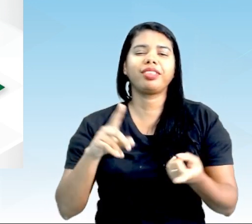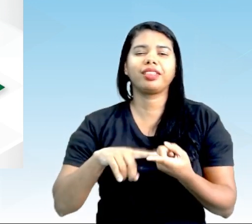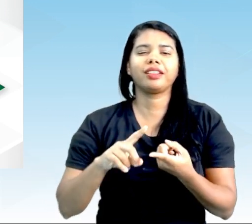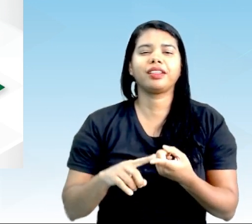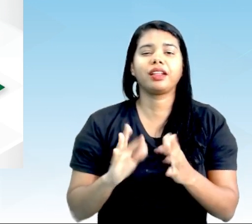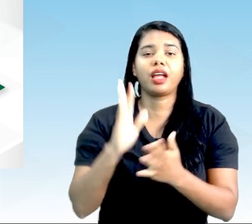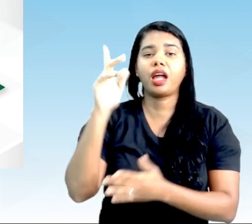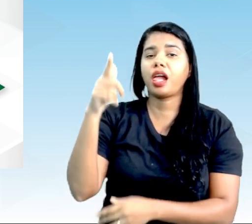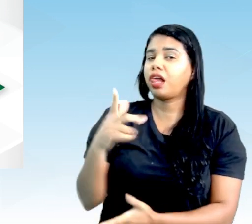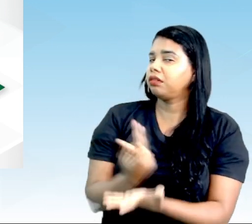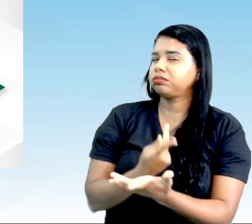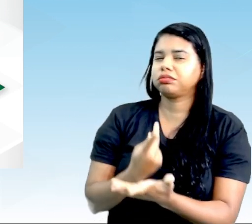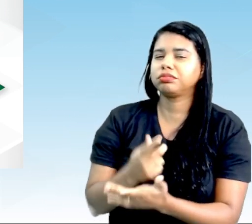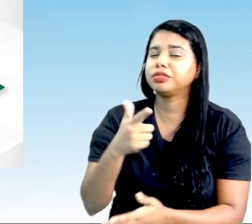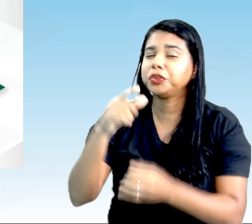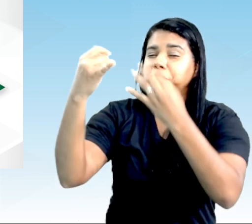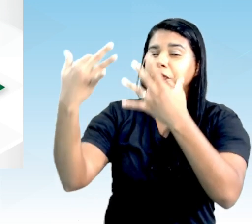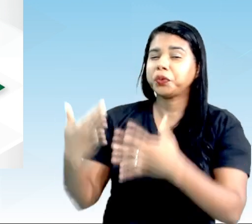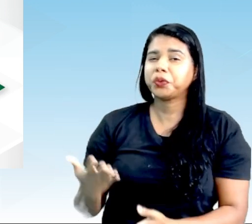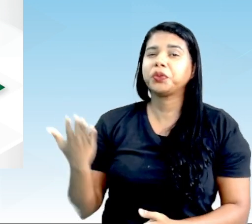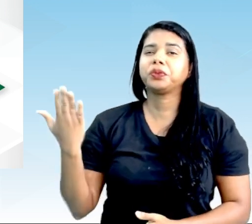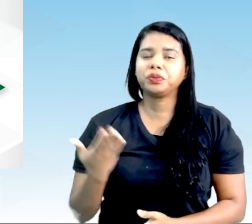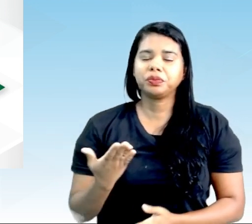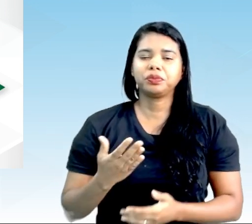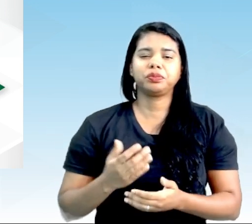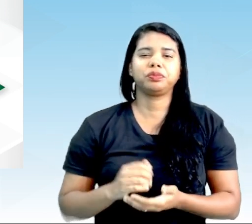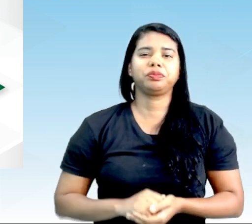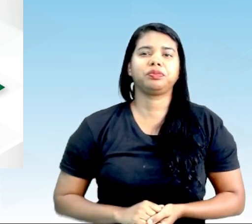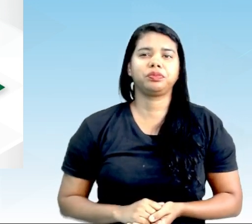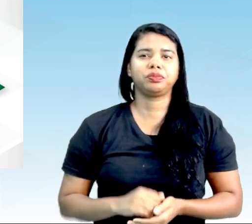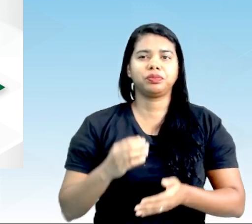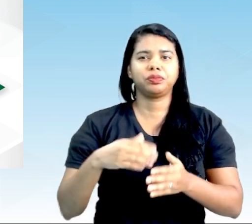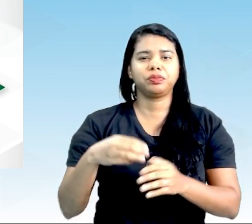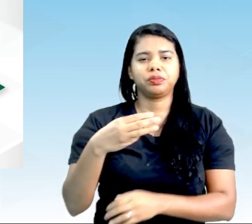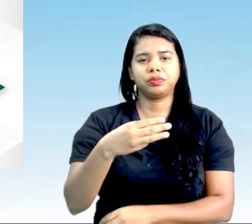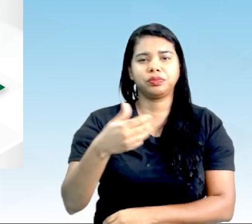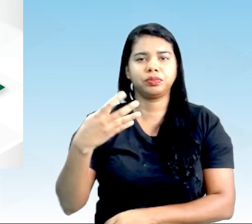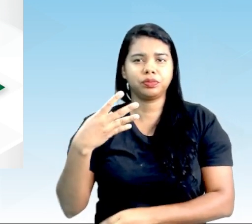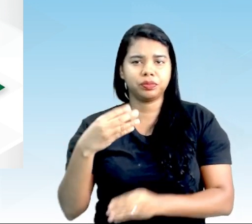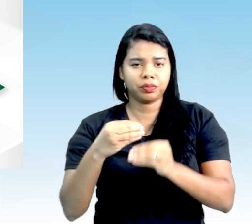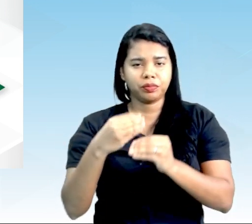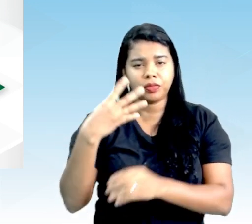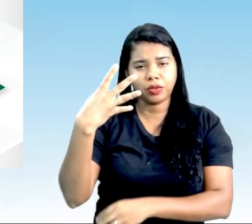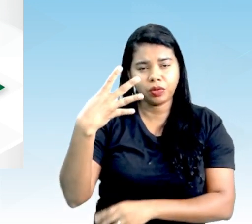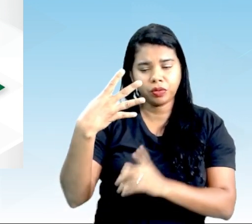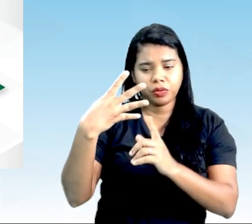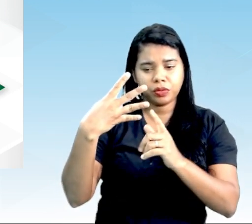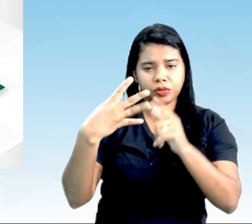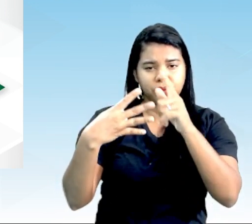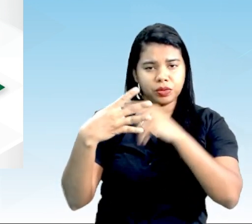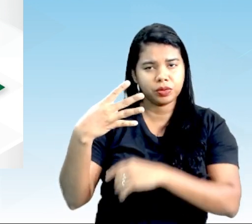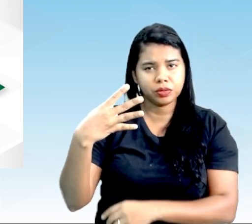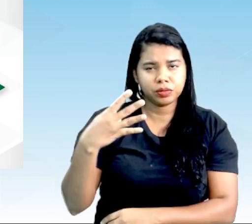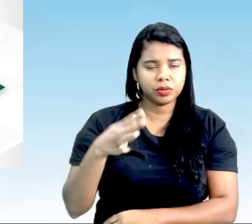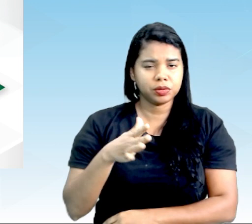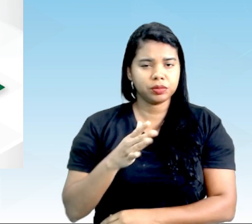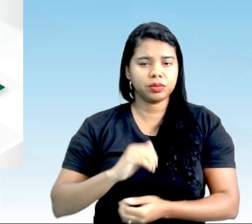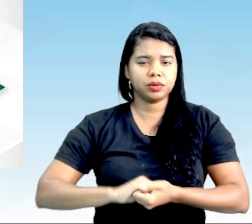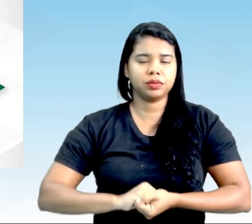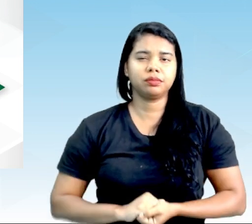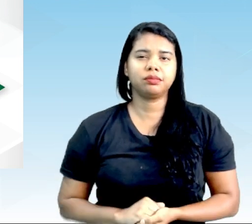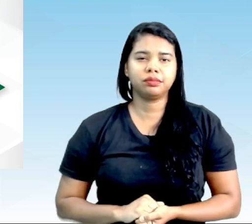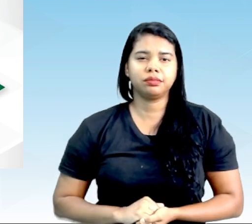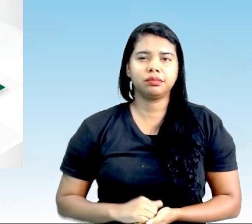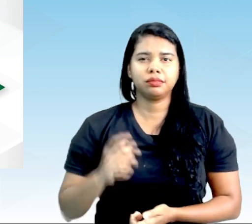Bíblia não estava errada, já dizia que o valor de pi era 3,14, porque ele complementava com 4 dedos de borda. Ou seja, se a gente